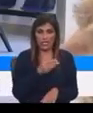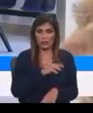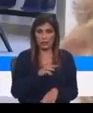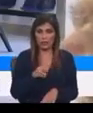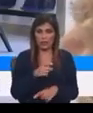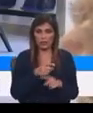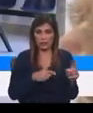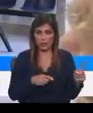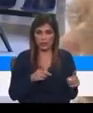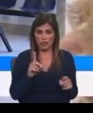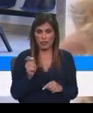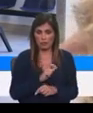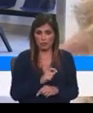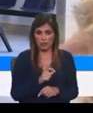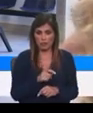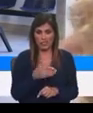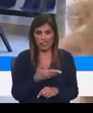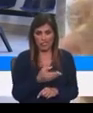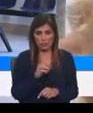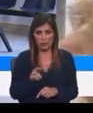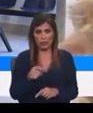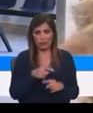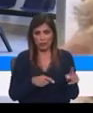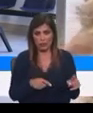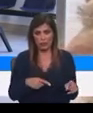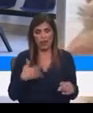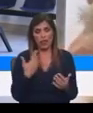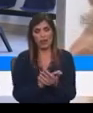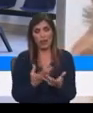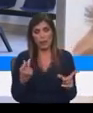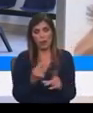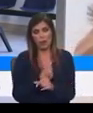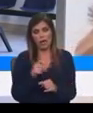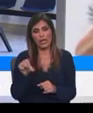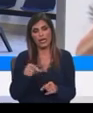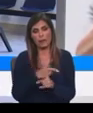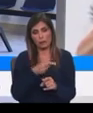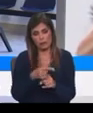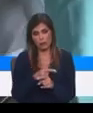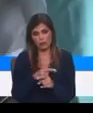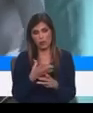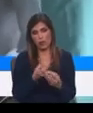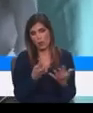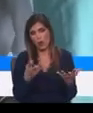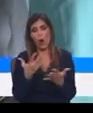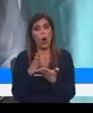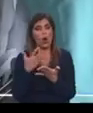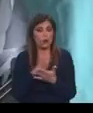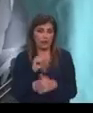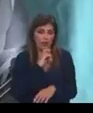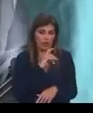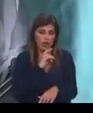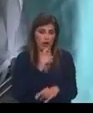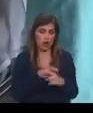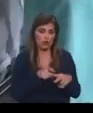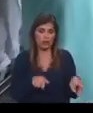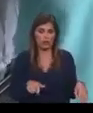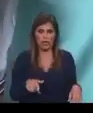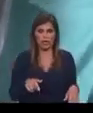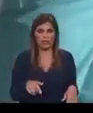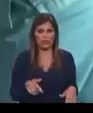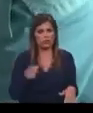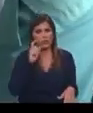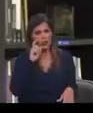no semestre. Esses 7 milhões e meio davam-me para comprar muita coisa em termos de equipamento ou davam-me para fazer algumas obras. Os hospitais estão completamente